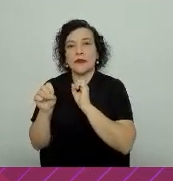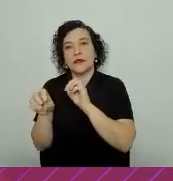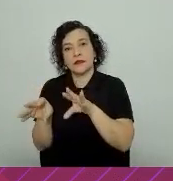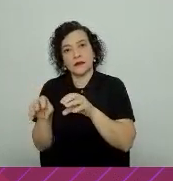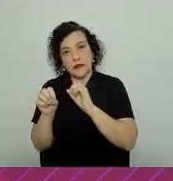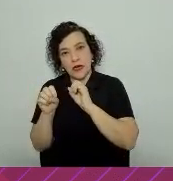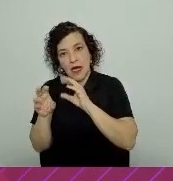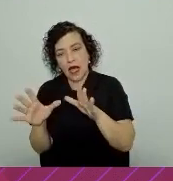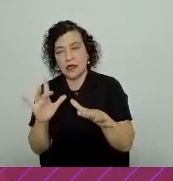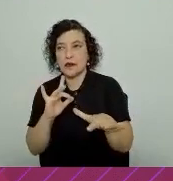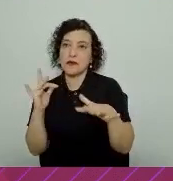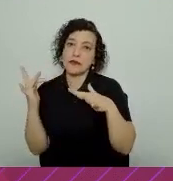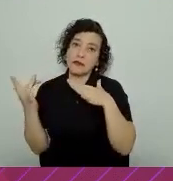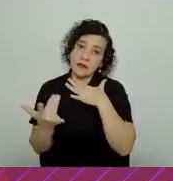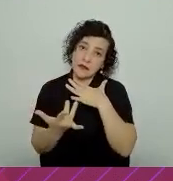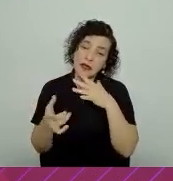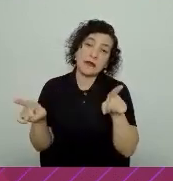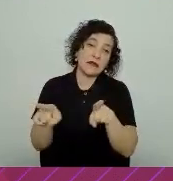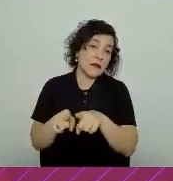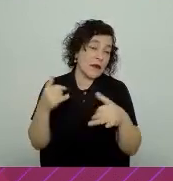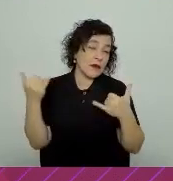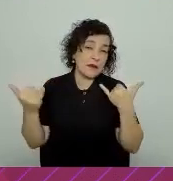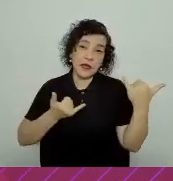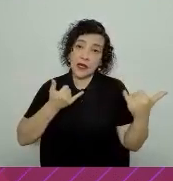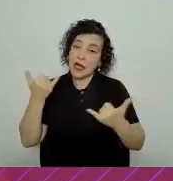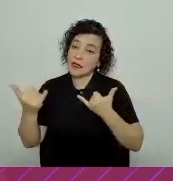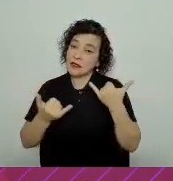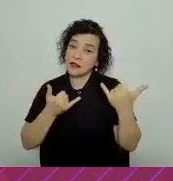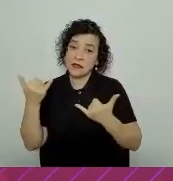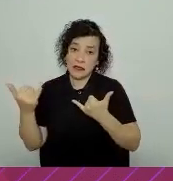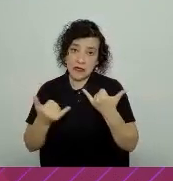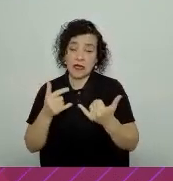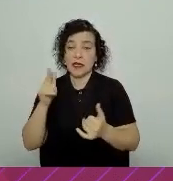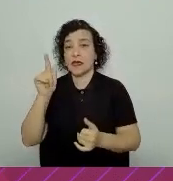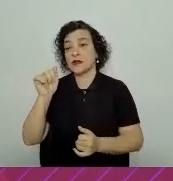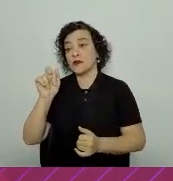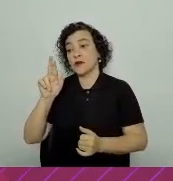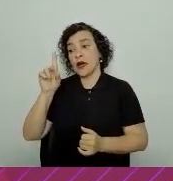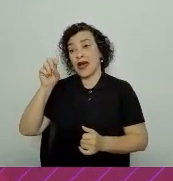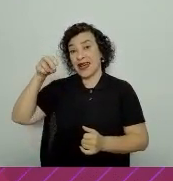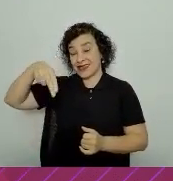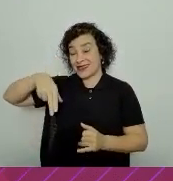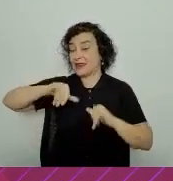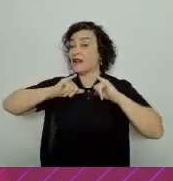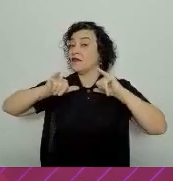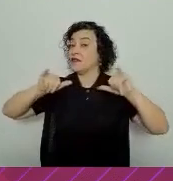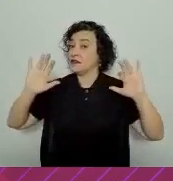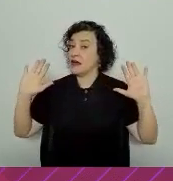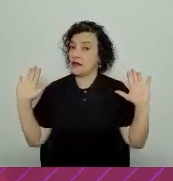redes sociais ou até entretenimento isso gardener que tá falando isso